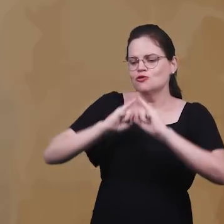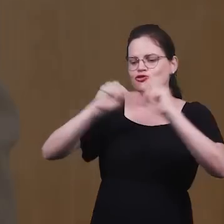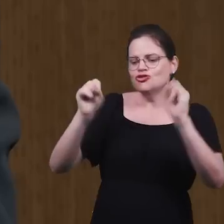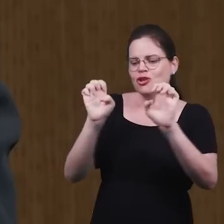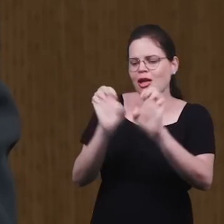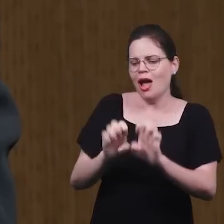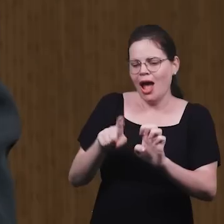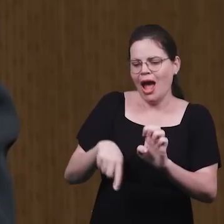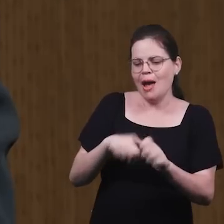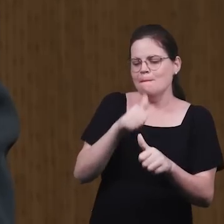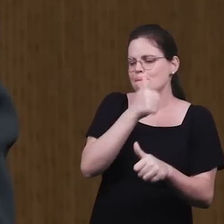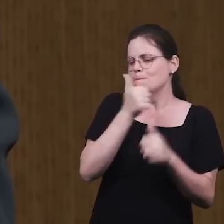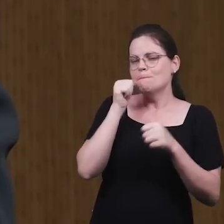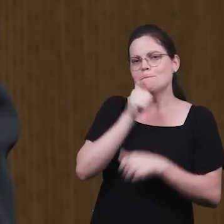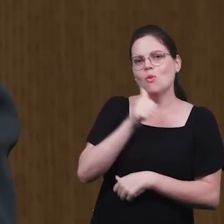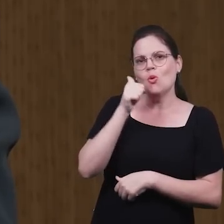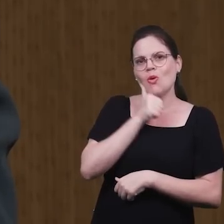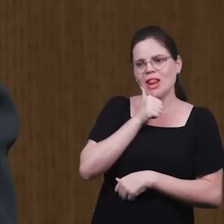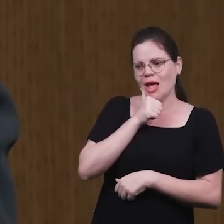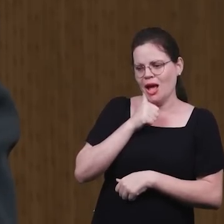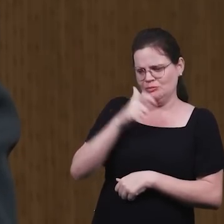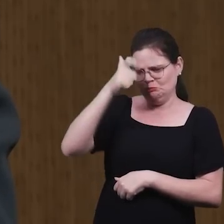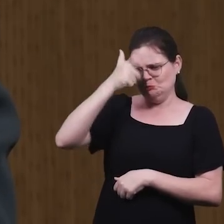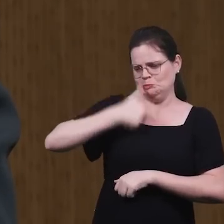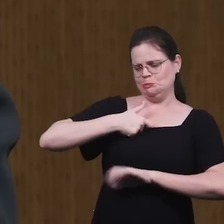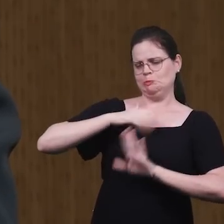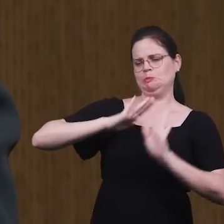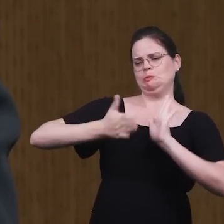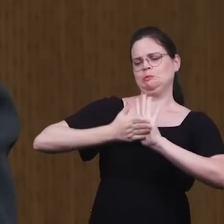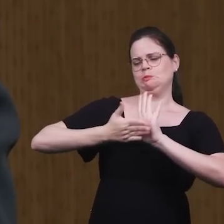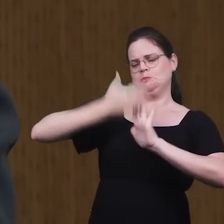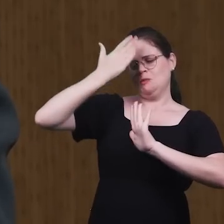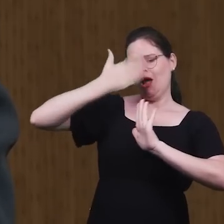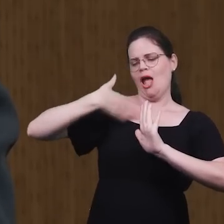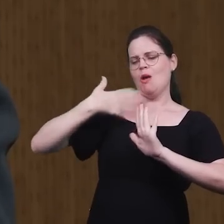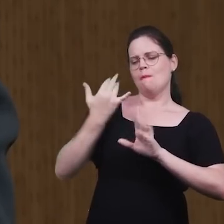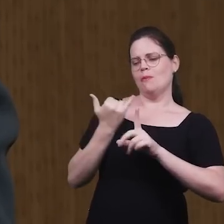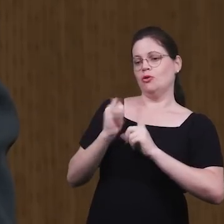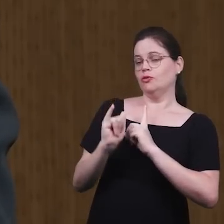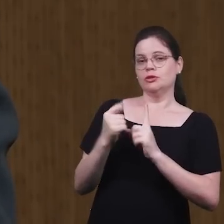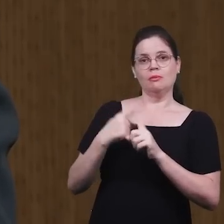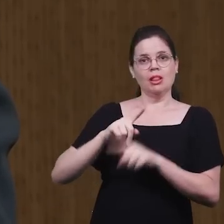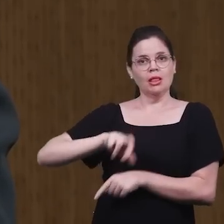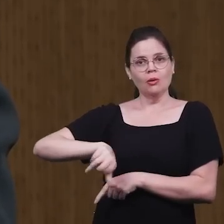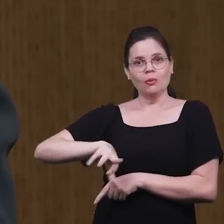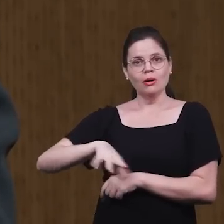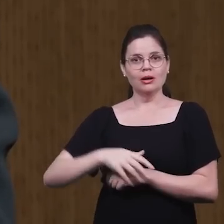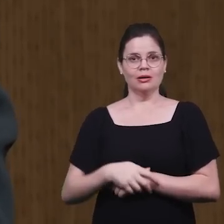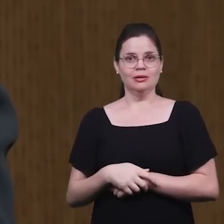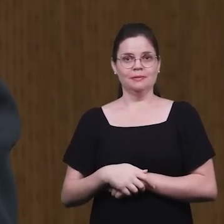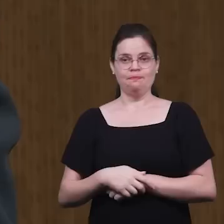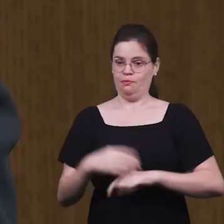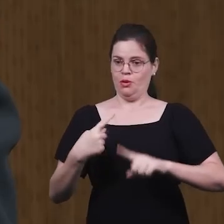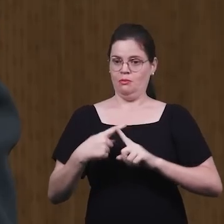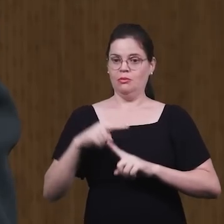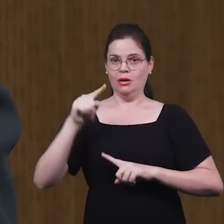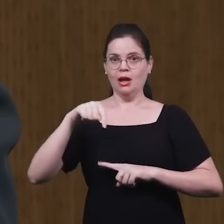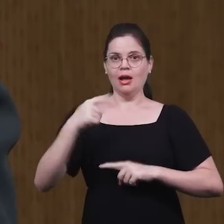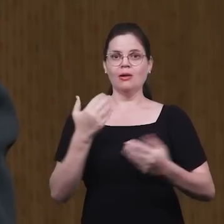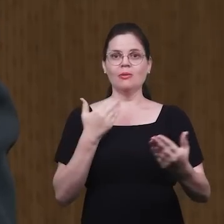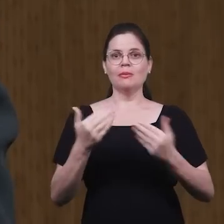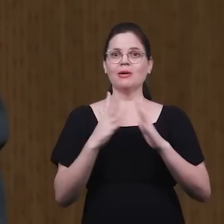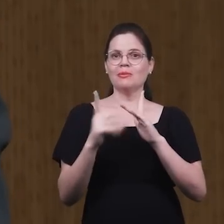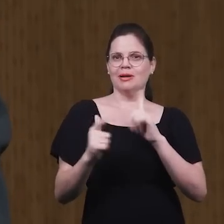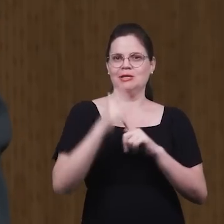mulher de uma estrutura religiosa, uma estrutura eclesiástica, uma estrutura de igreja, mas uma igreja que ela diz ter a